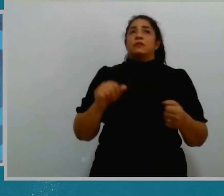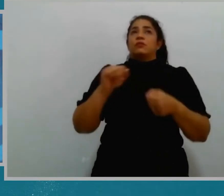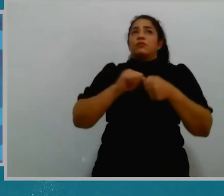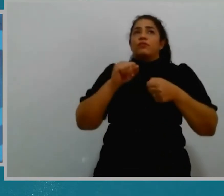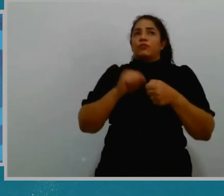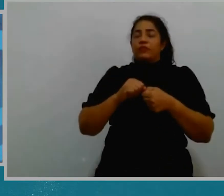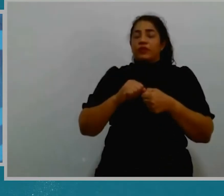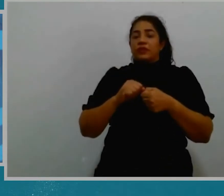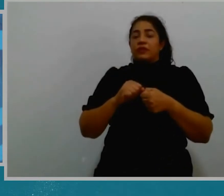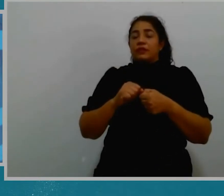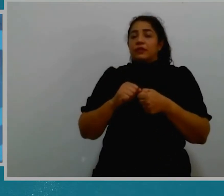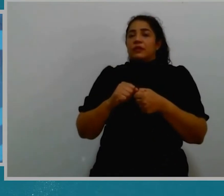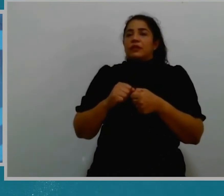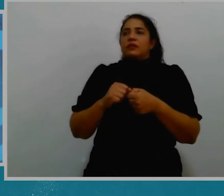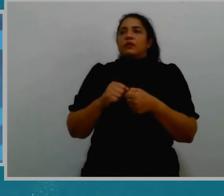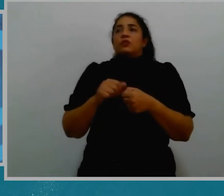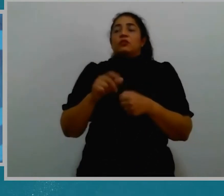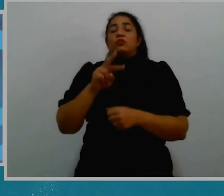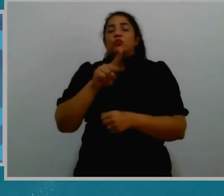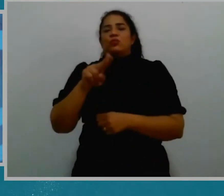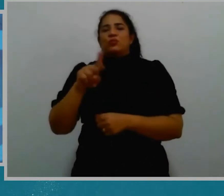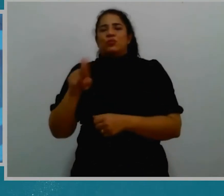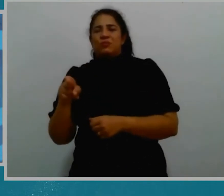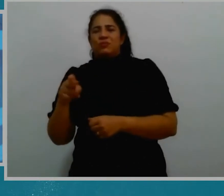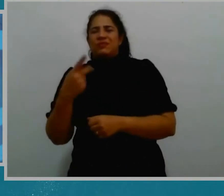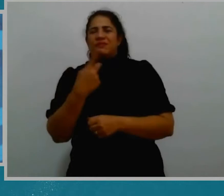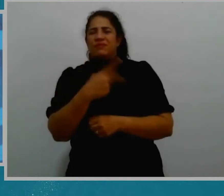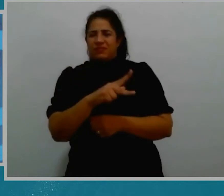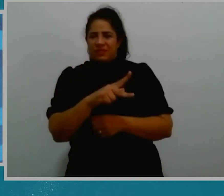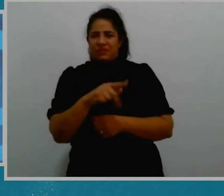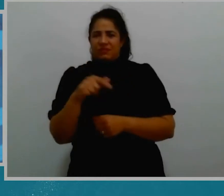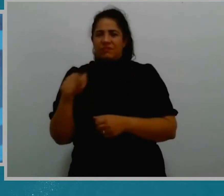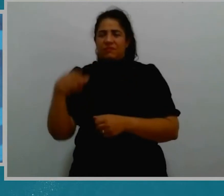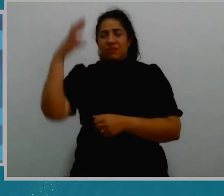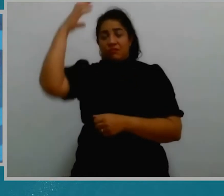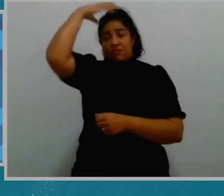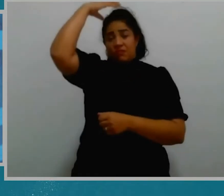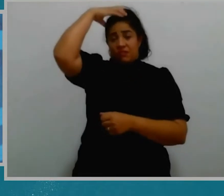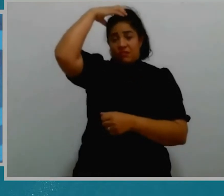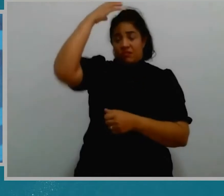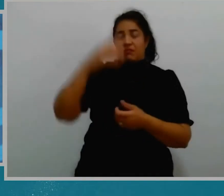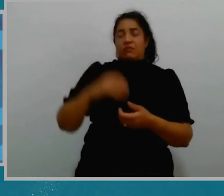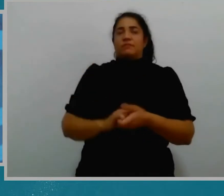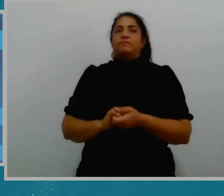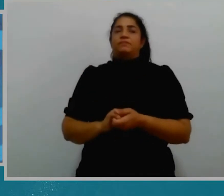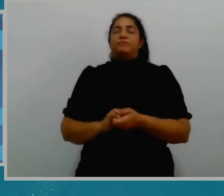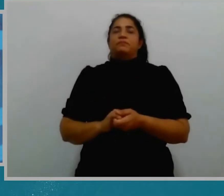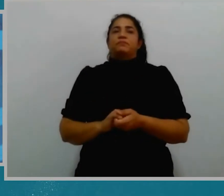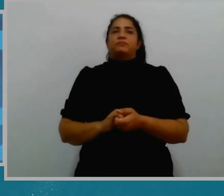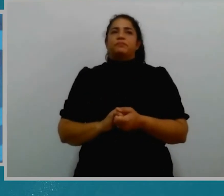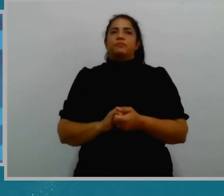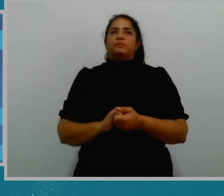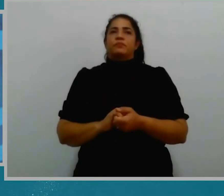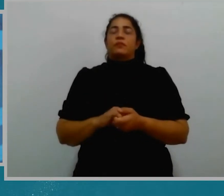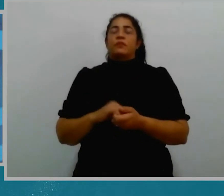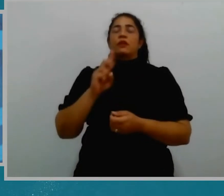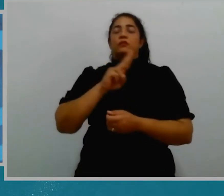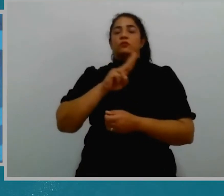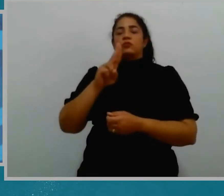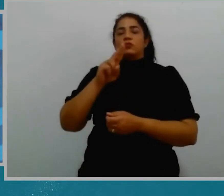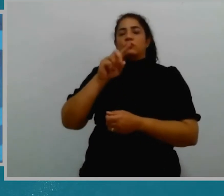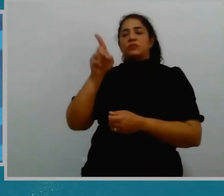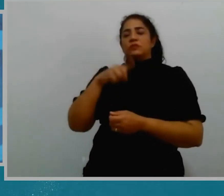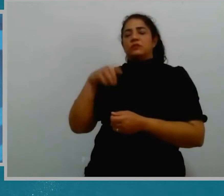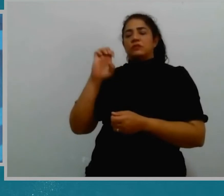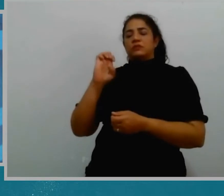entenderam? Então, Jeconias fez o que era mal, foi levado ao exílio, e seu irmão Zedequias reinou em seu lugar.